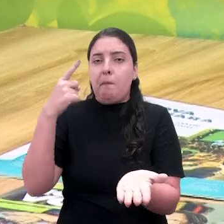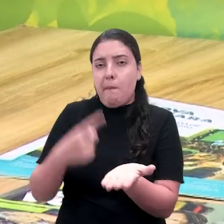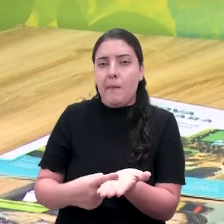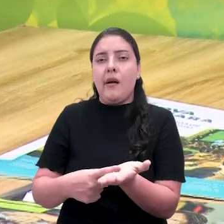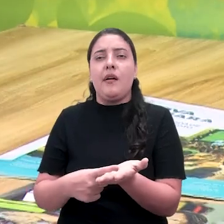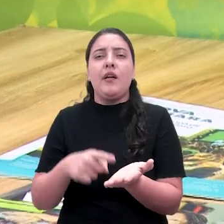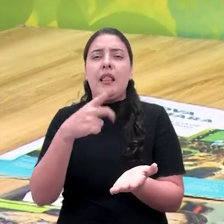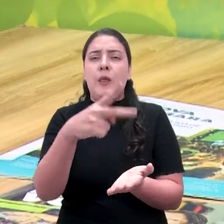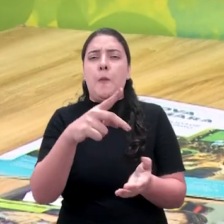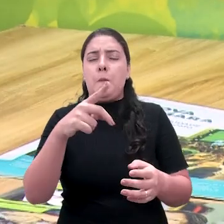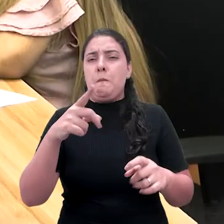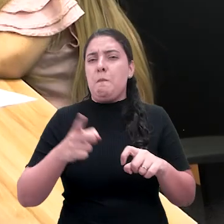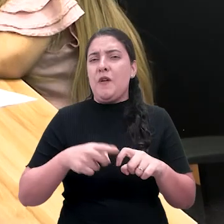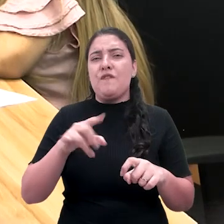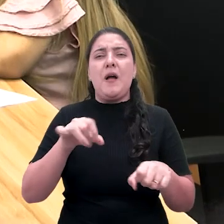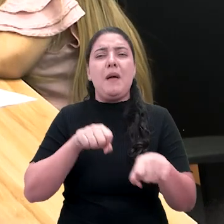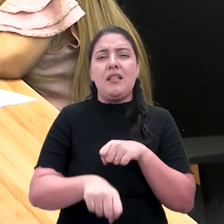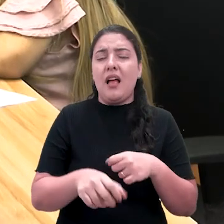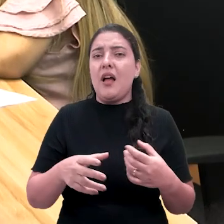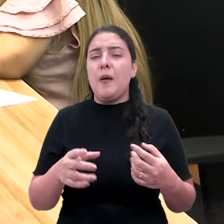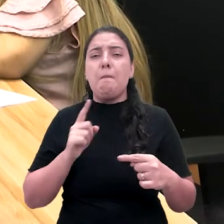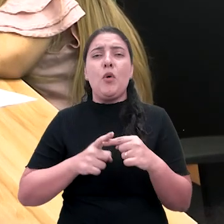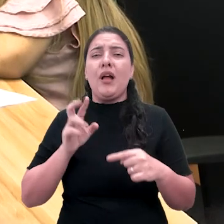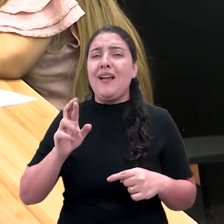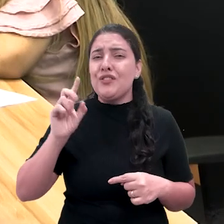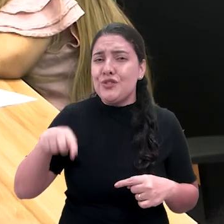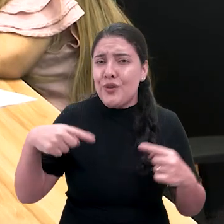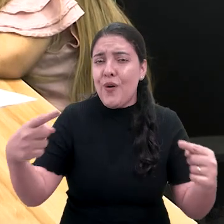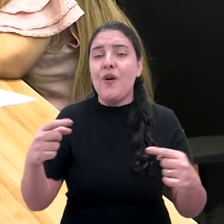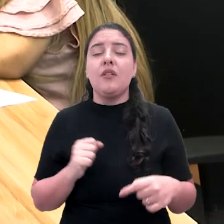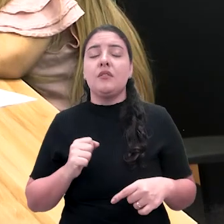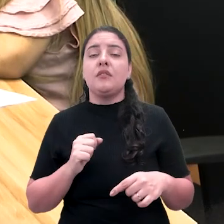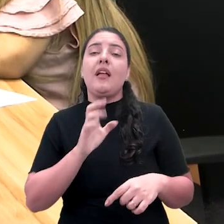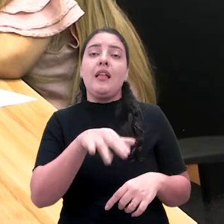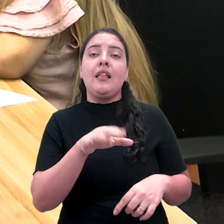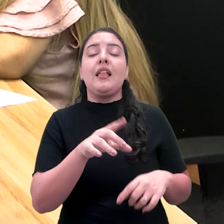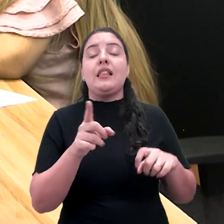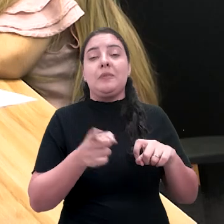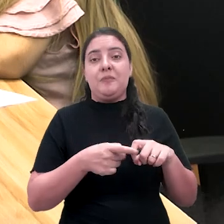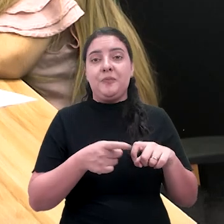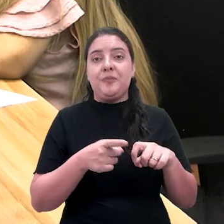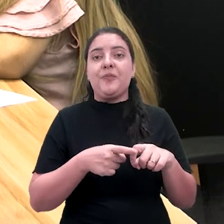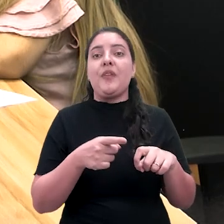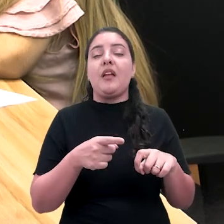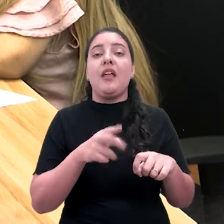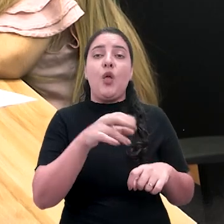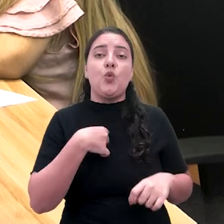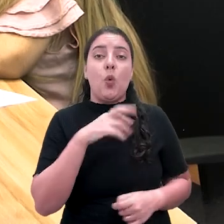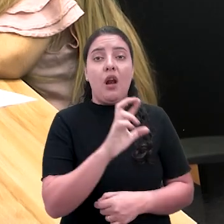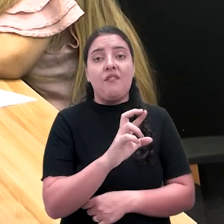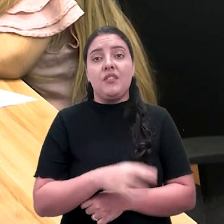vai te matar. O médico vai dizer, por que você engravidou? Não sei o que. Quando eu cheguei pro meu médico, doutor Dalton, eu tô